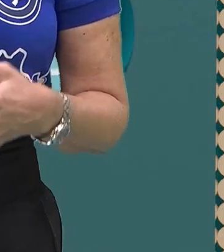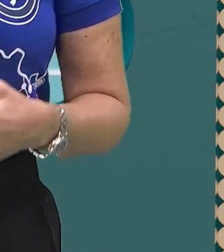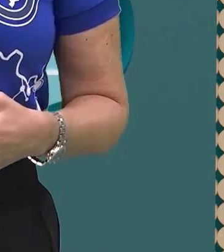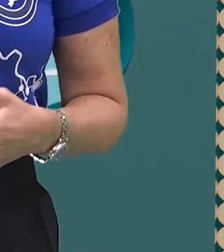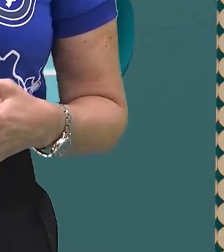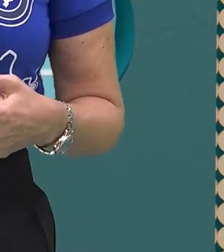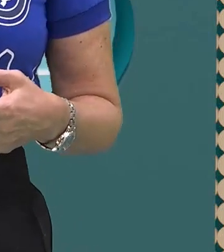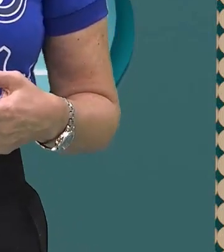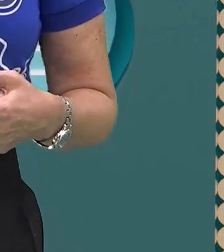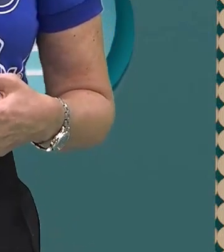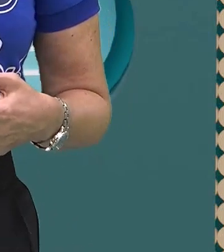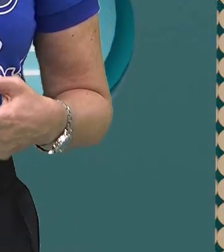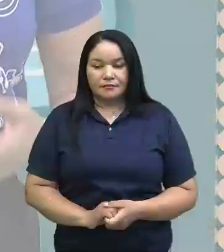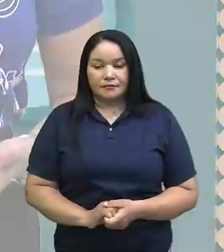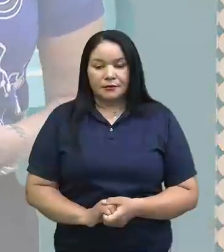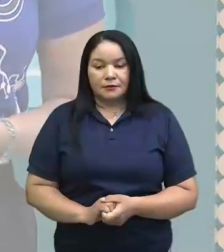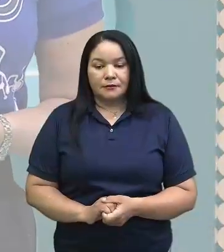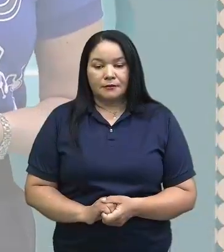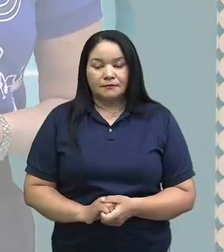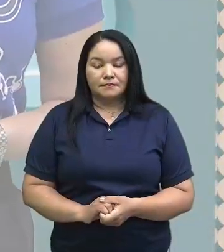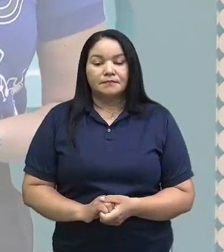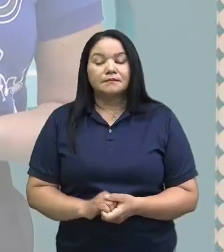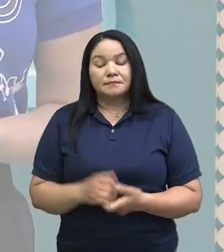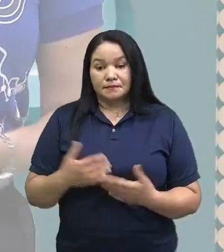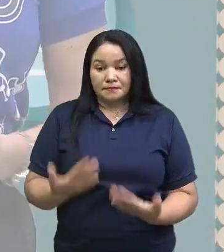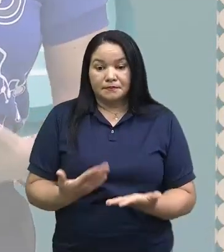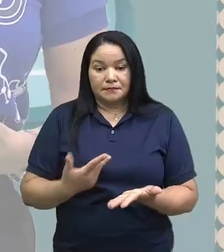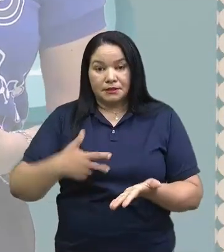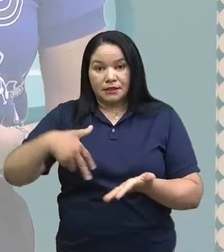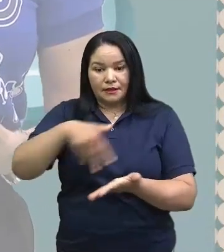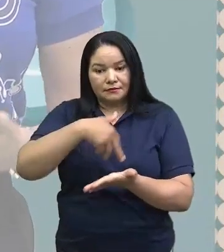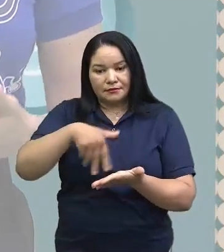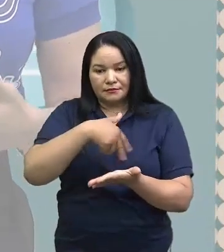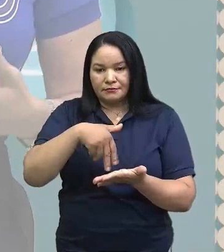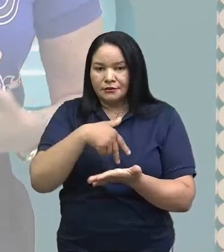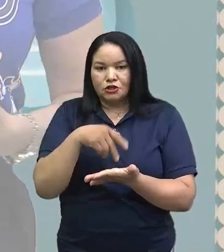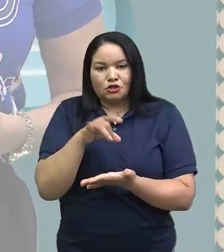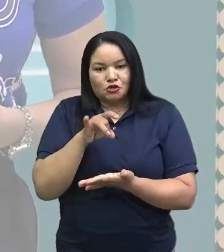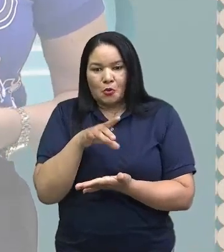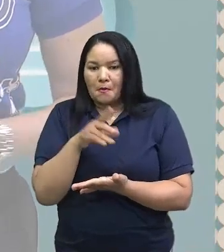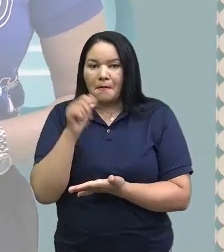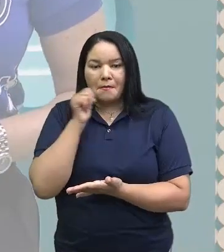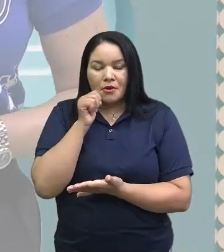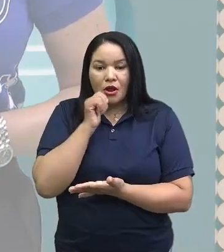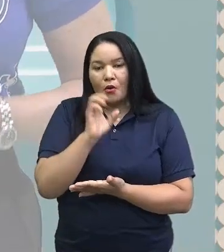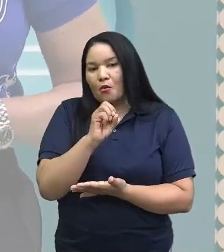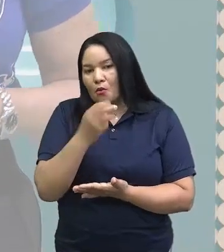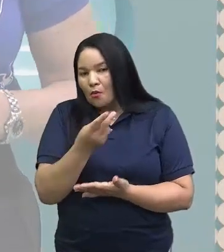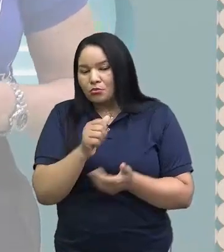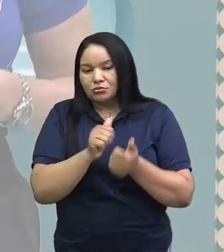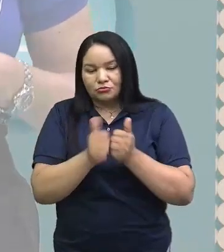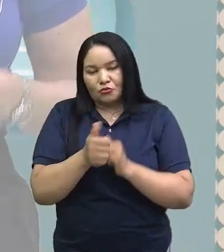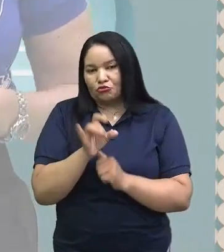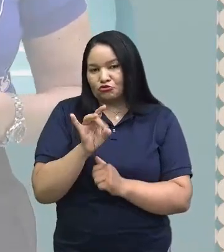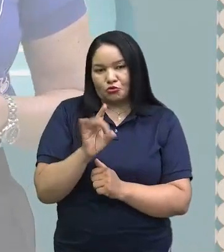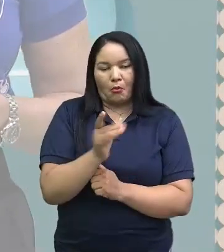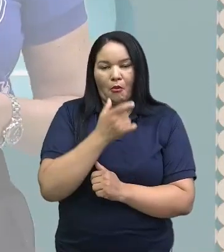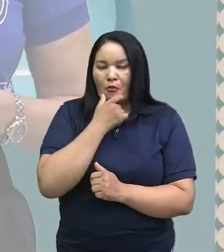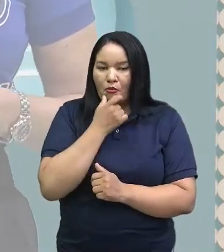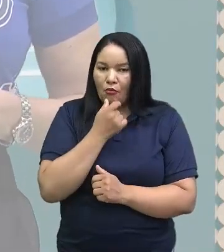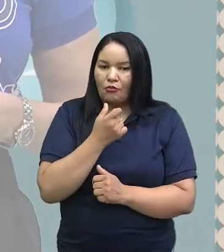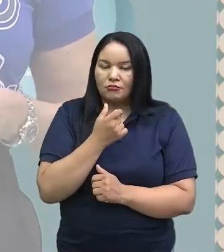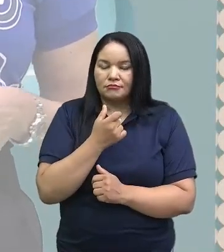ideia de que a dança é apenas para mulheres ou que o esporte é apenas para